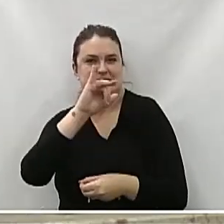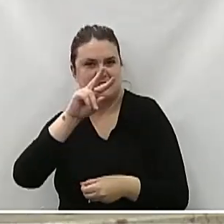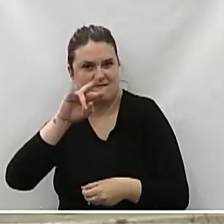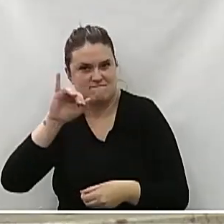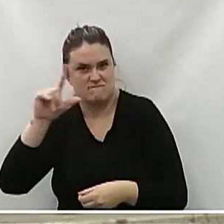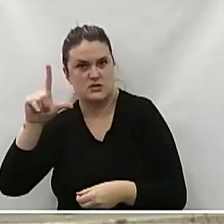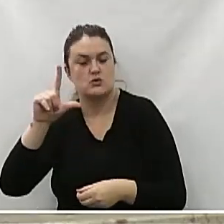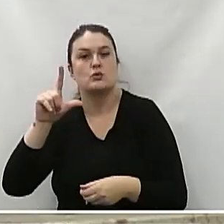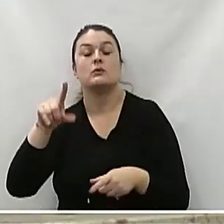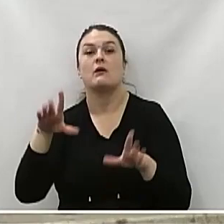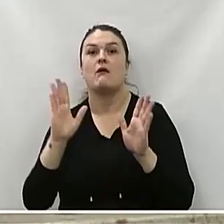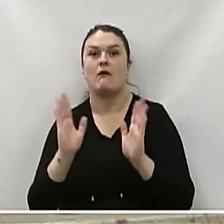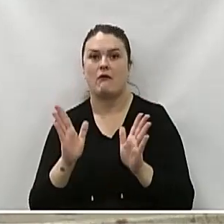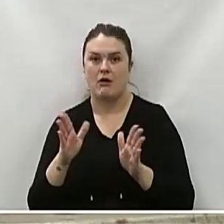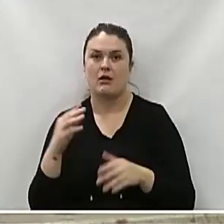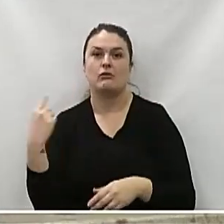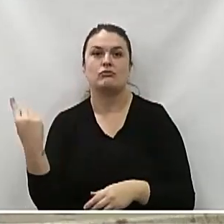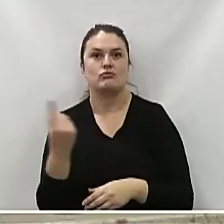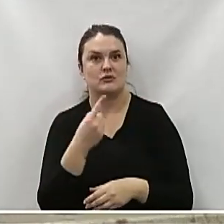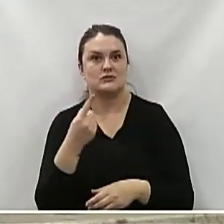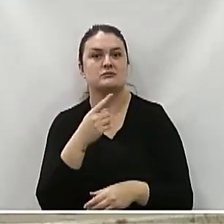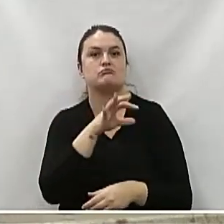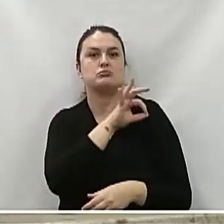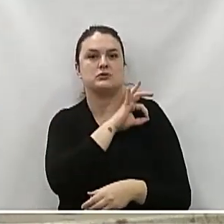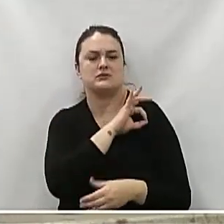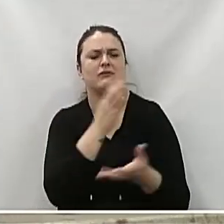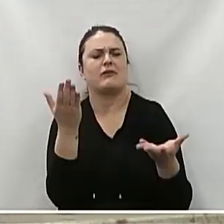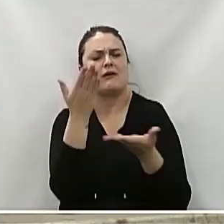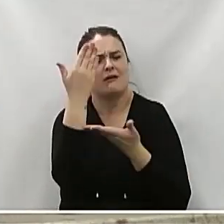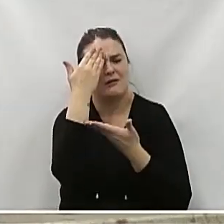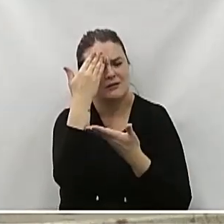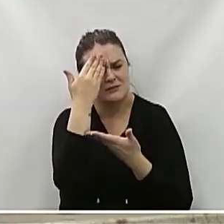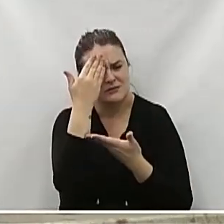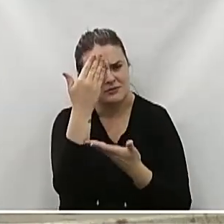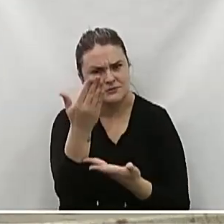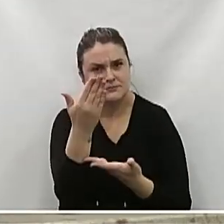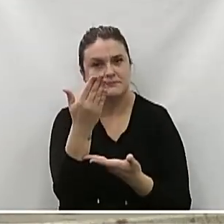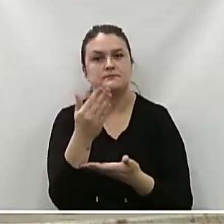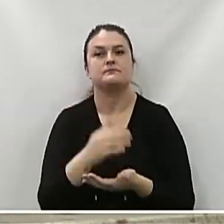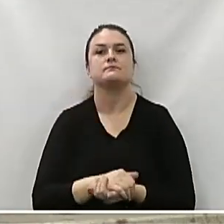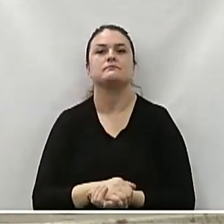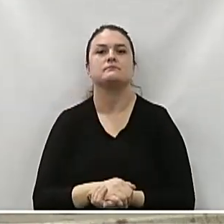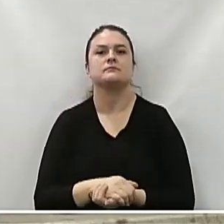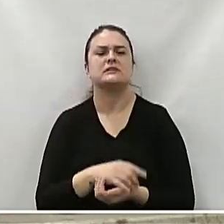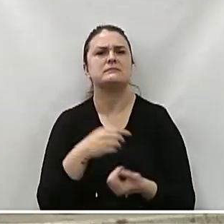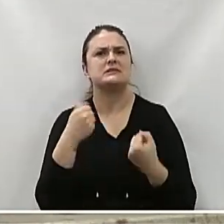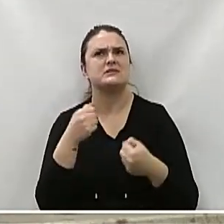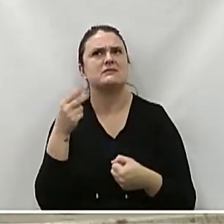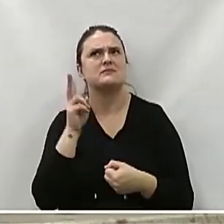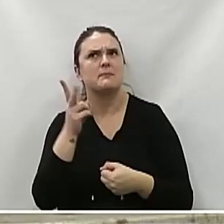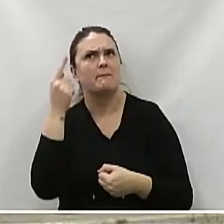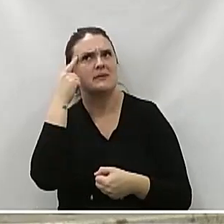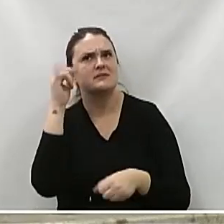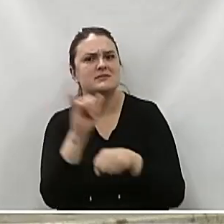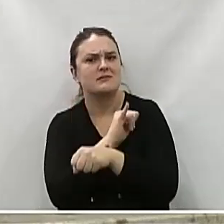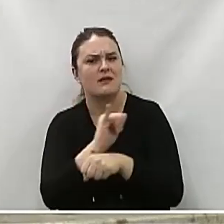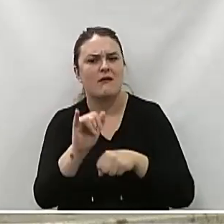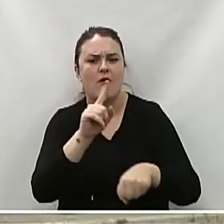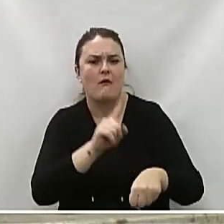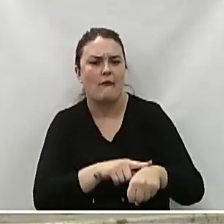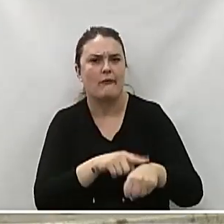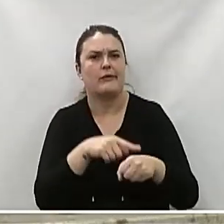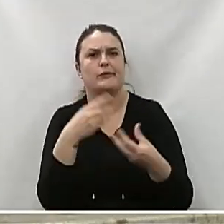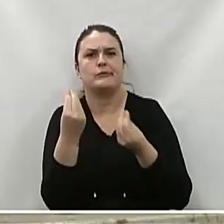enfim e agora a nossa polícia então a gente só tem que agradecer e realmente achar soluções imediatas e